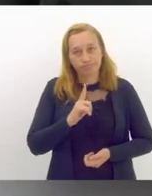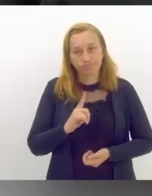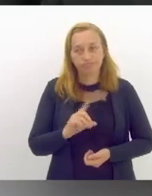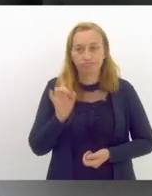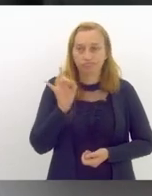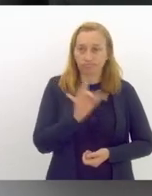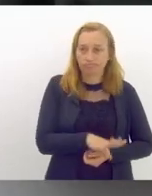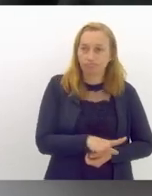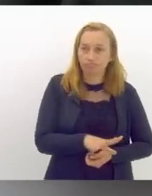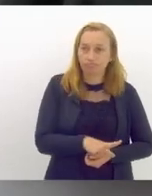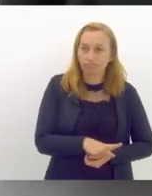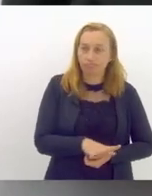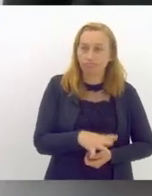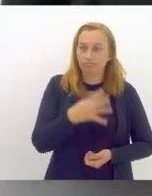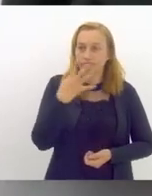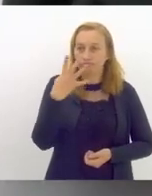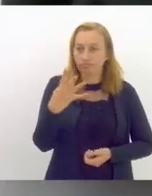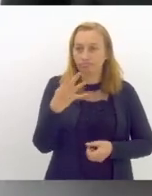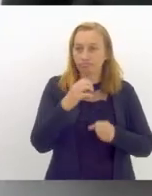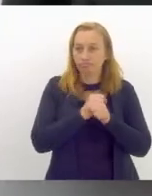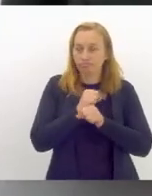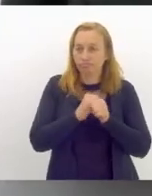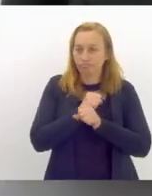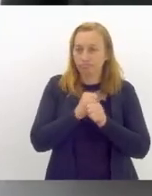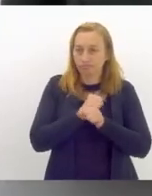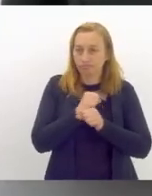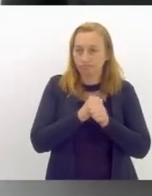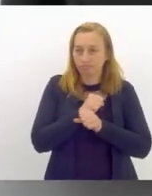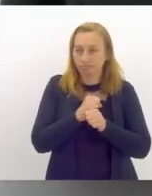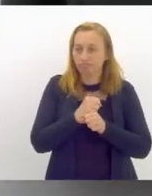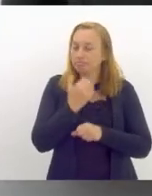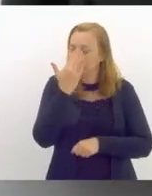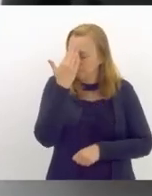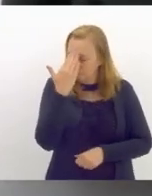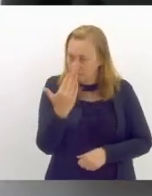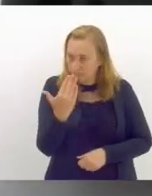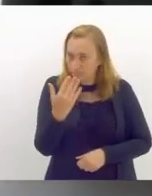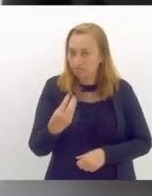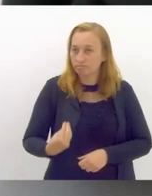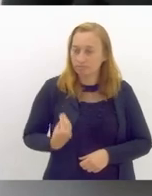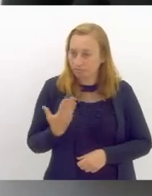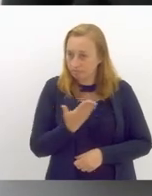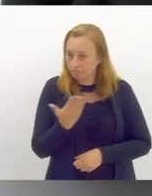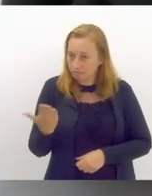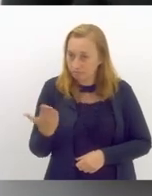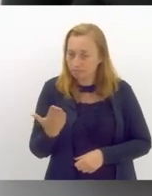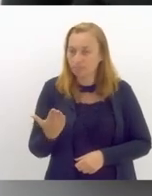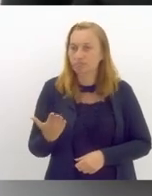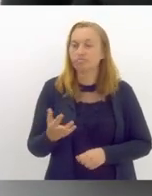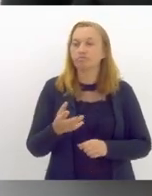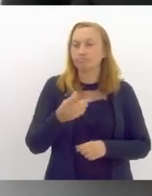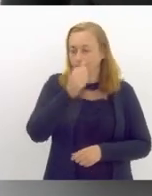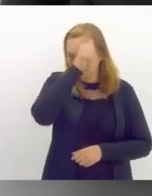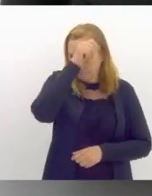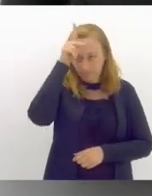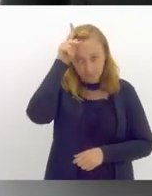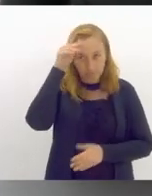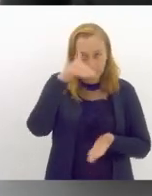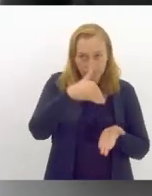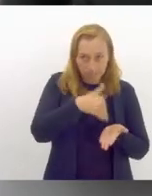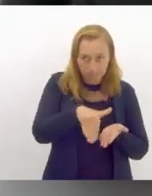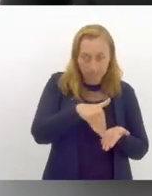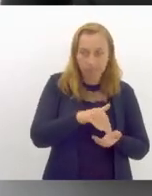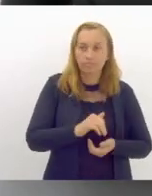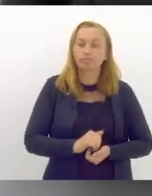Nos últimos quatro anos queria agradecer a presença de tantos prefeitos secretários